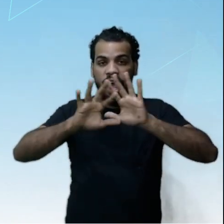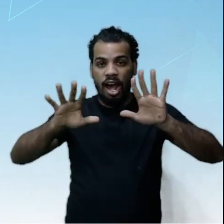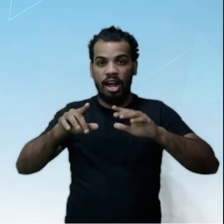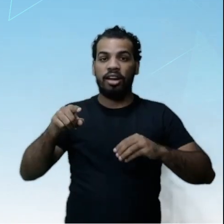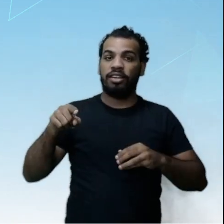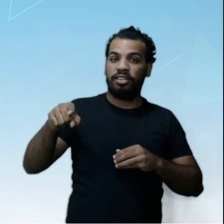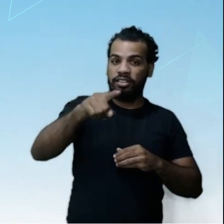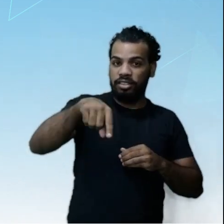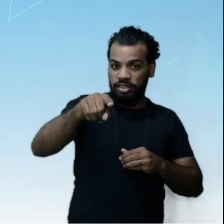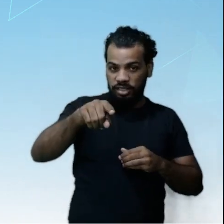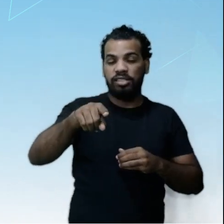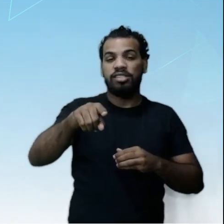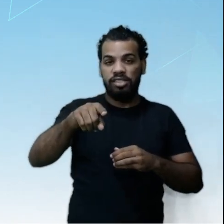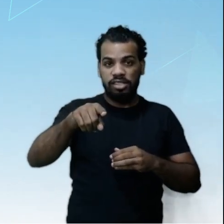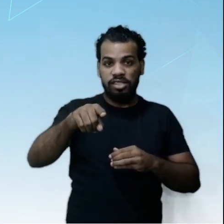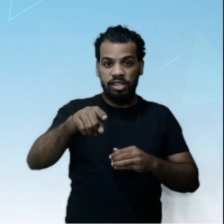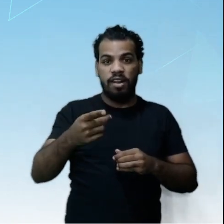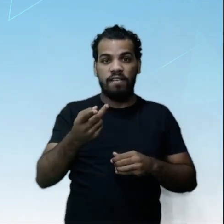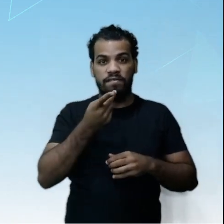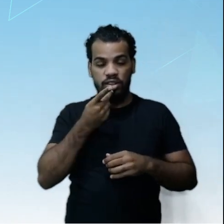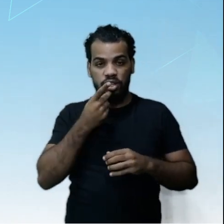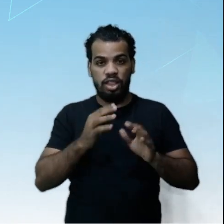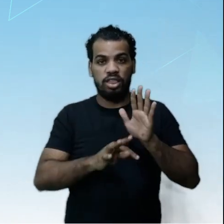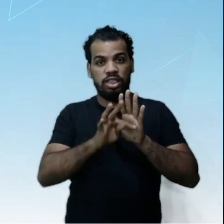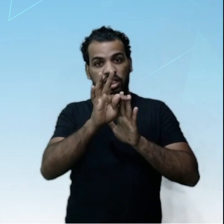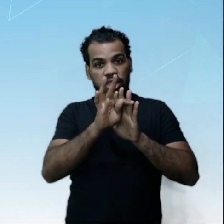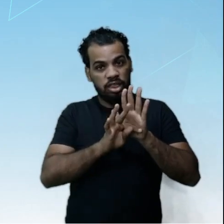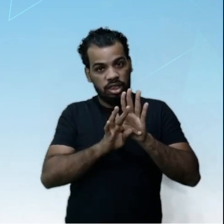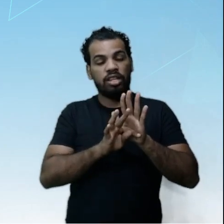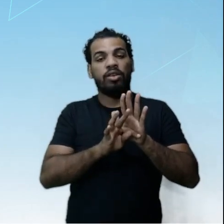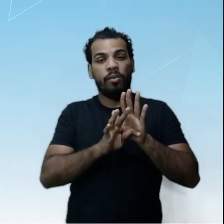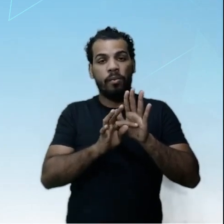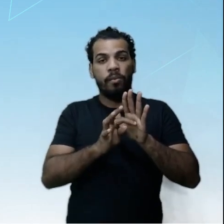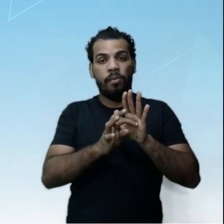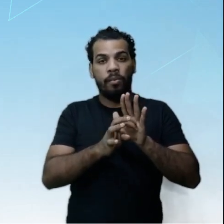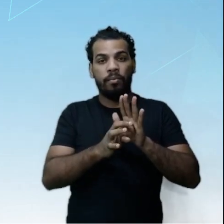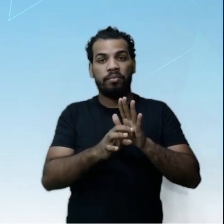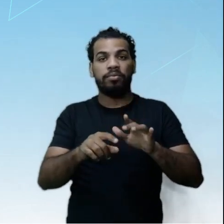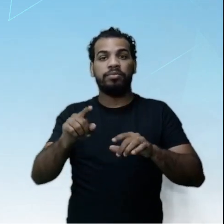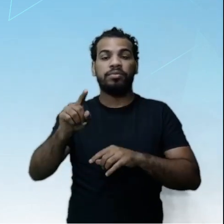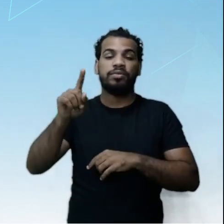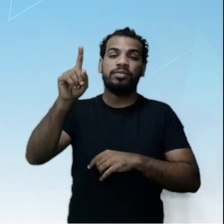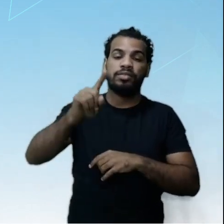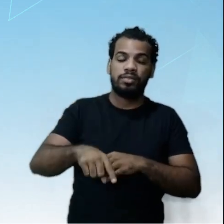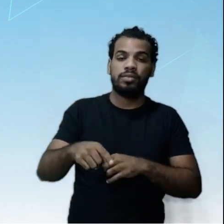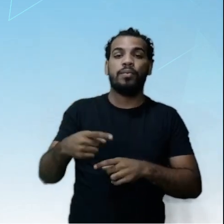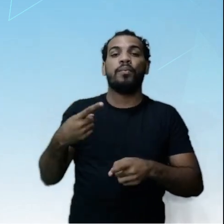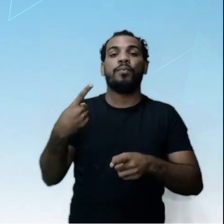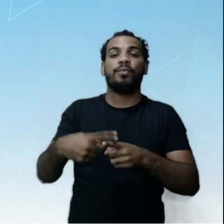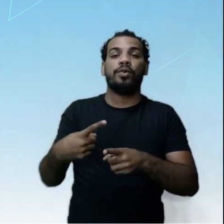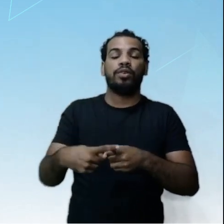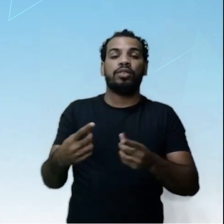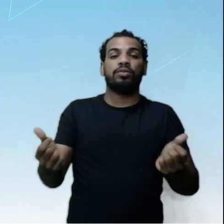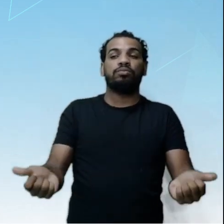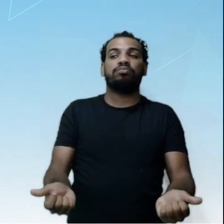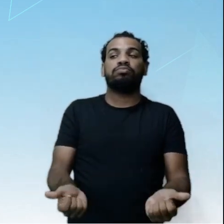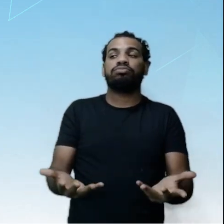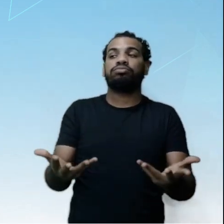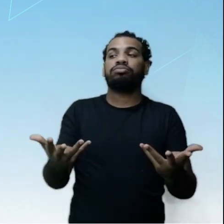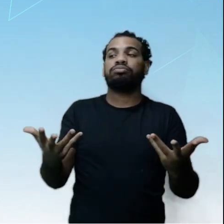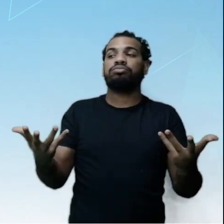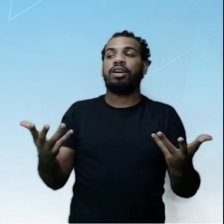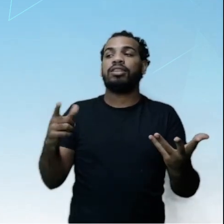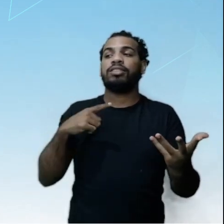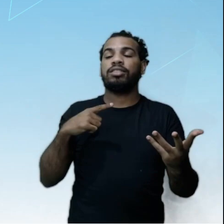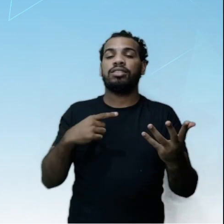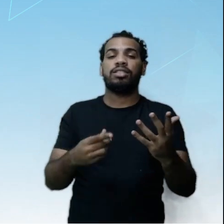para vocês, fala de gênero textual, essa categoria aberta é porque muitos surgem,